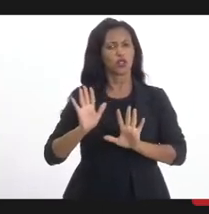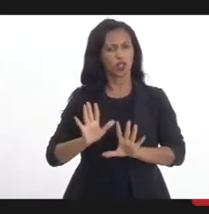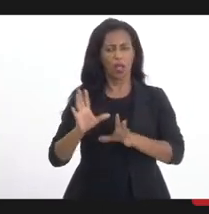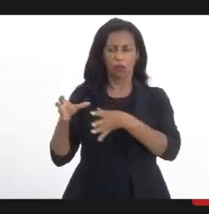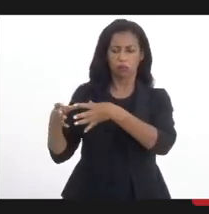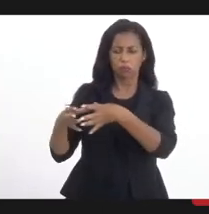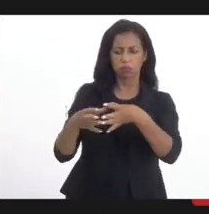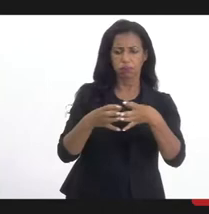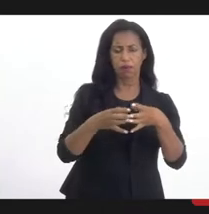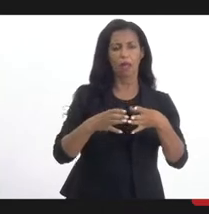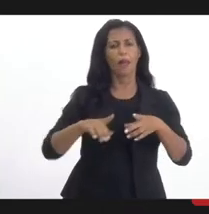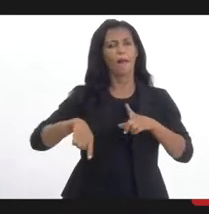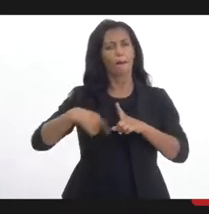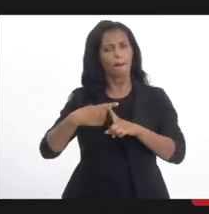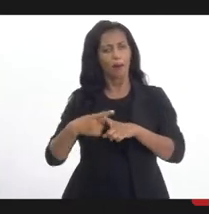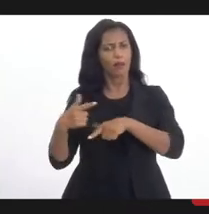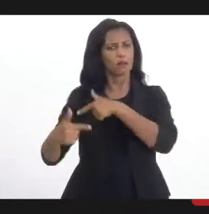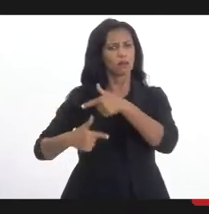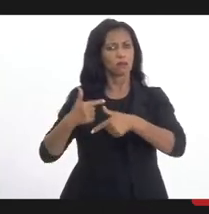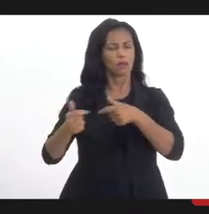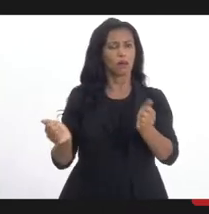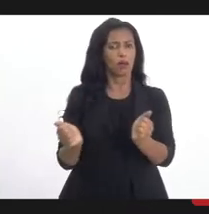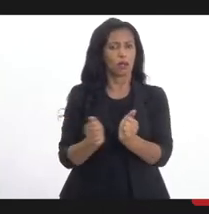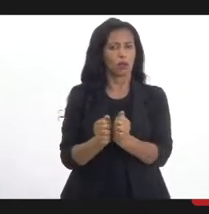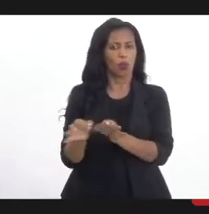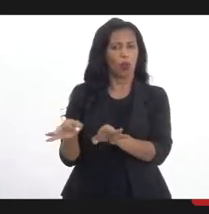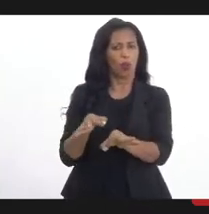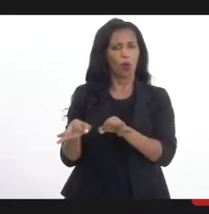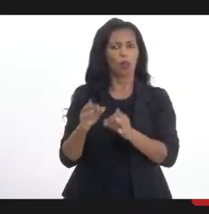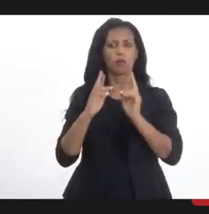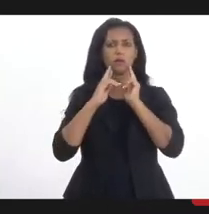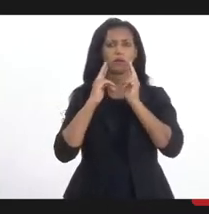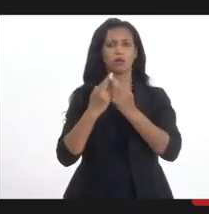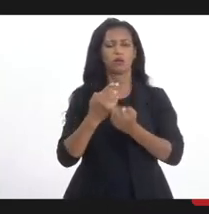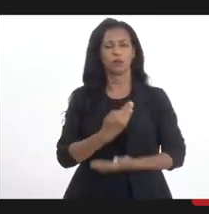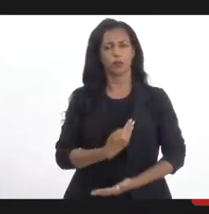em mais uma jornada juntas, organizam esta audiência pública.